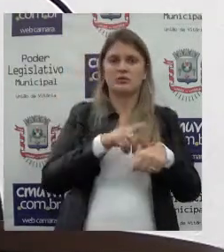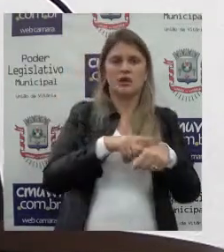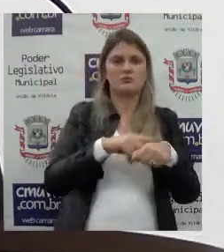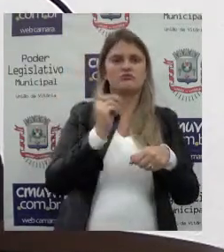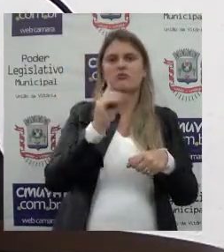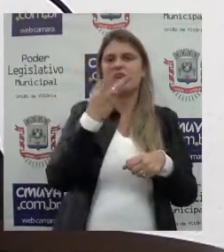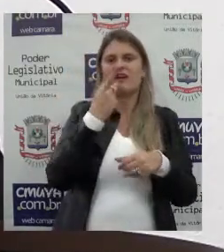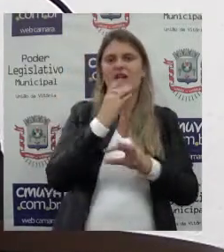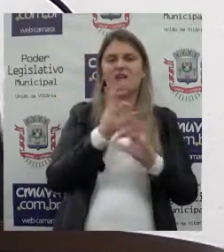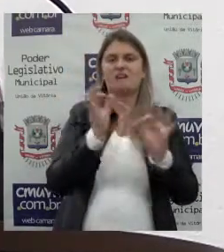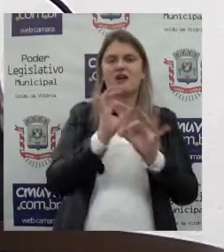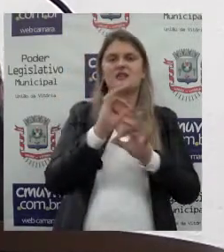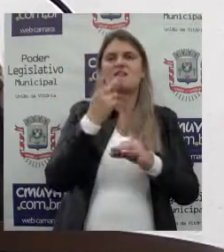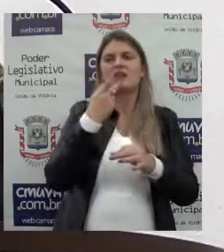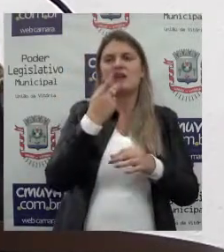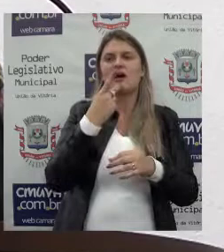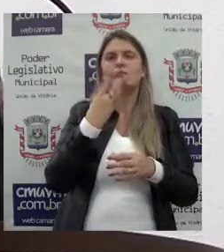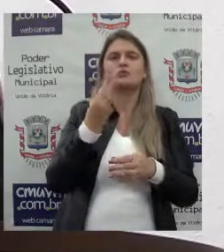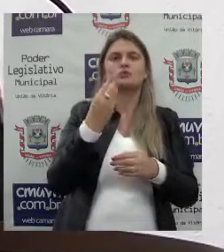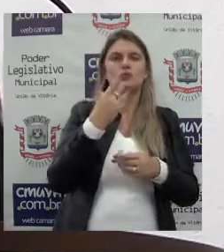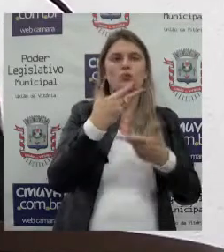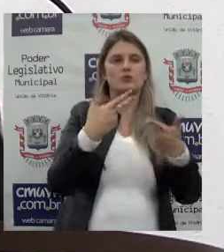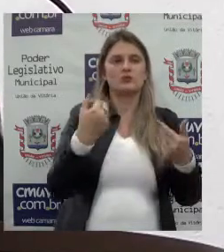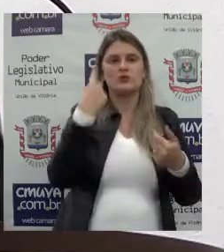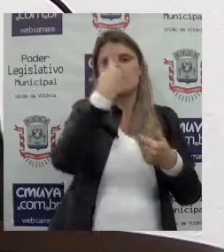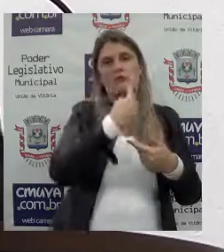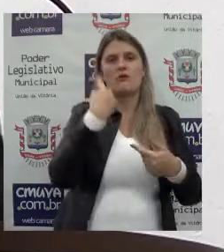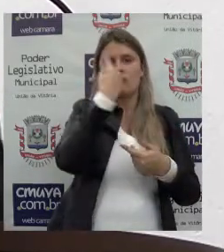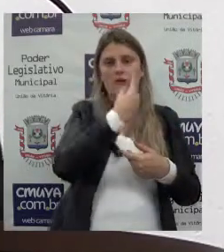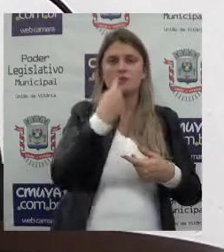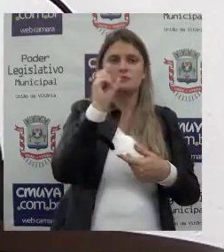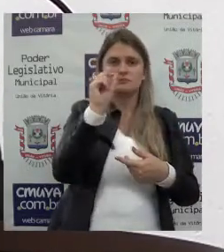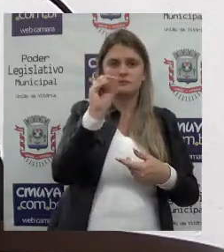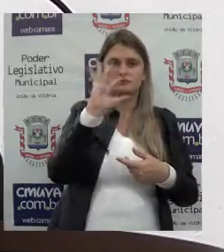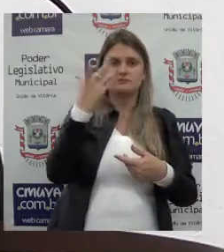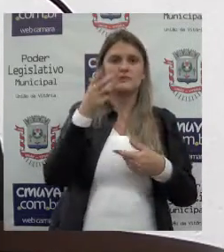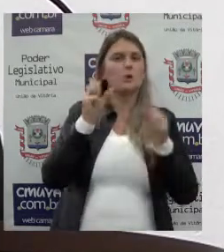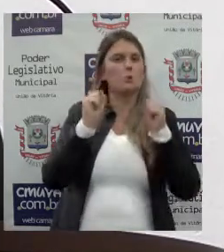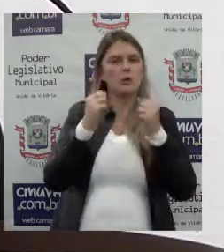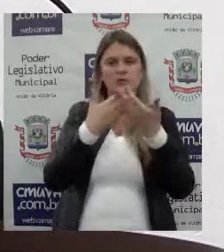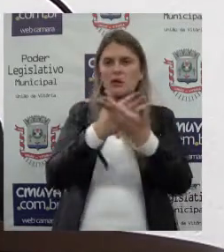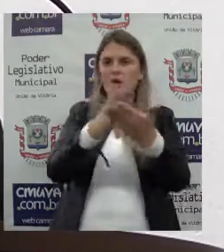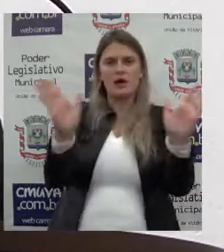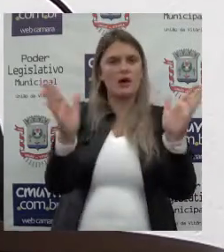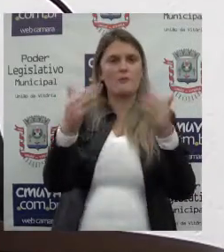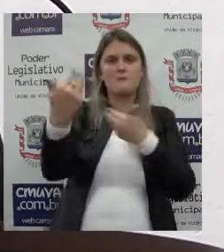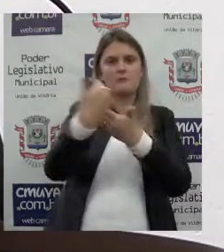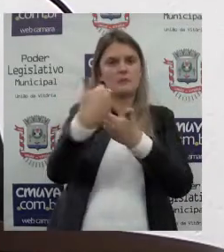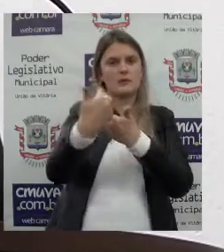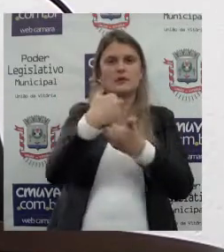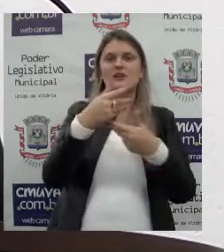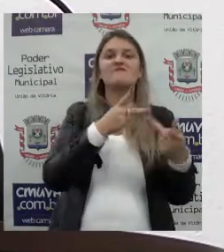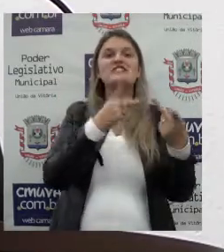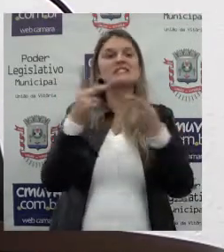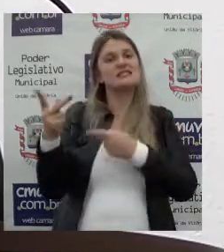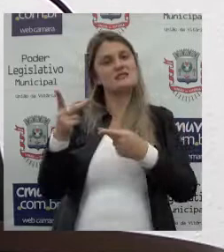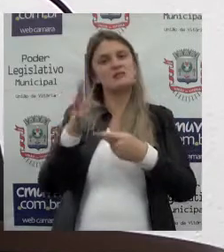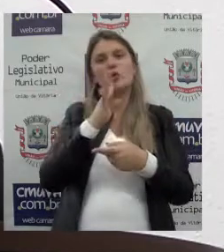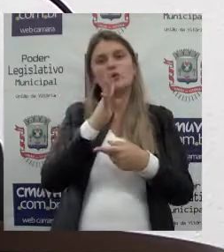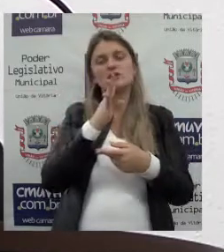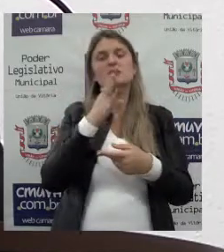recado, e agradeço isso, porque eu não vou falar estatística, porque vai ficar 5 horas, que acontece roubo, etc. As portas da companhia estão abertas a todos